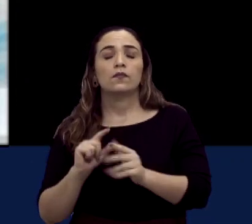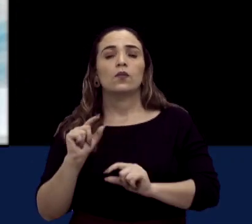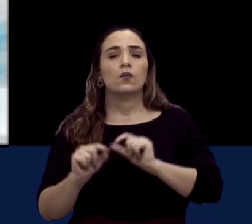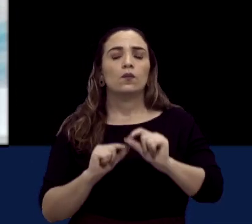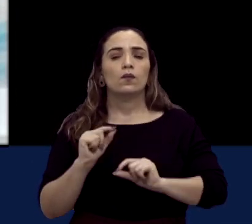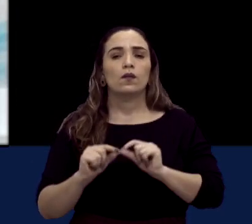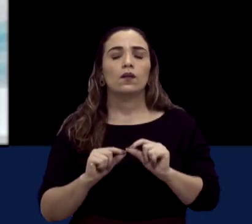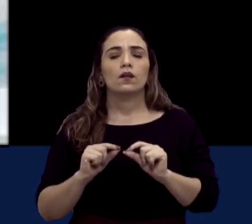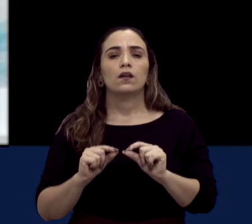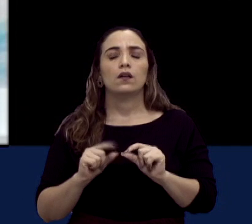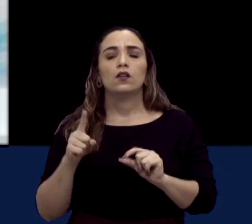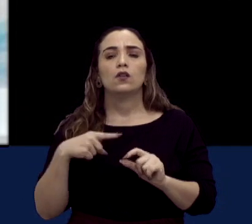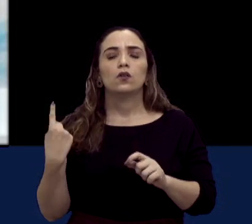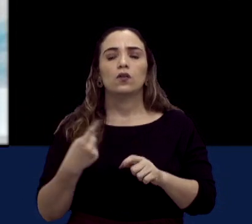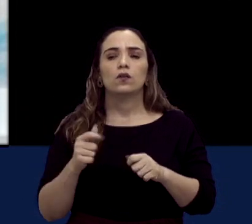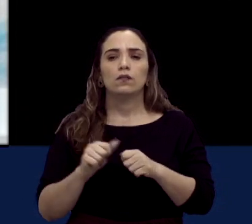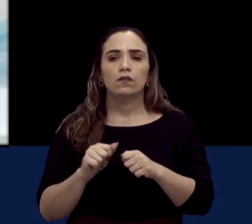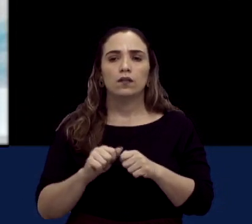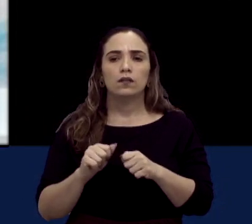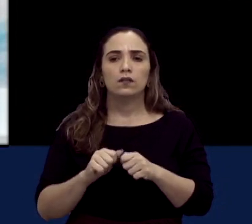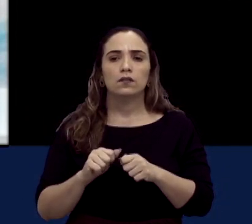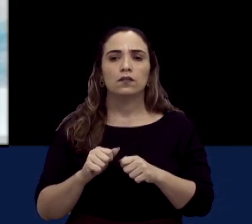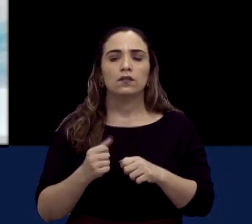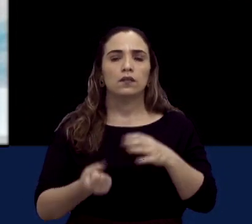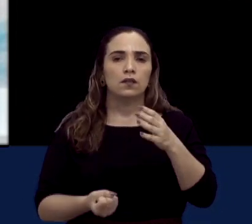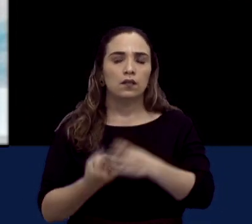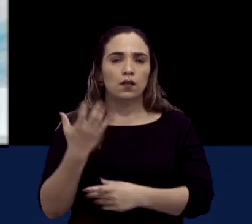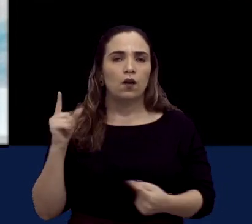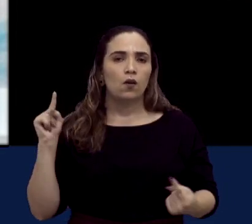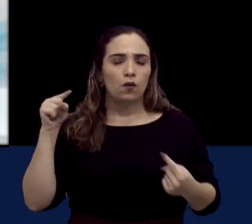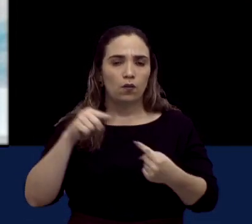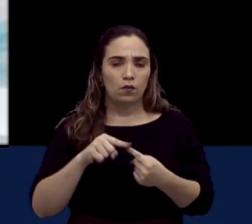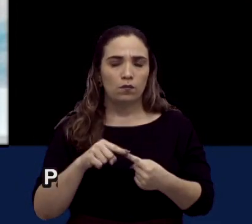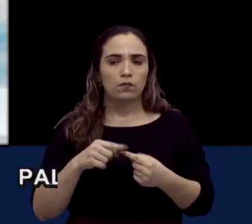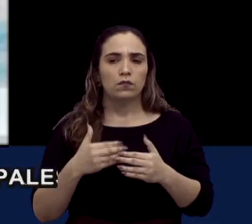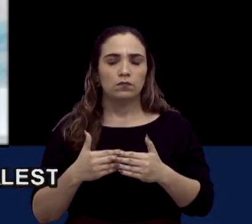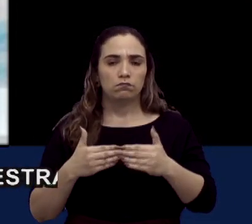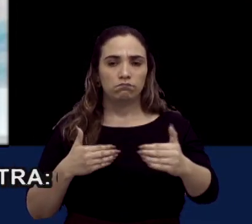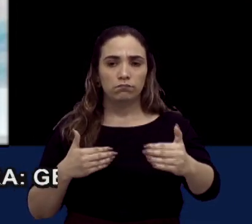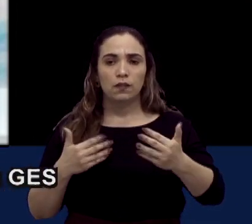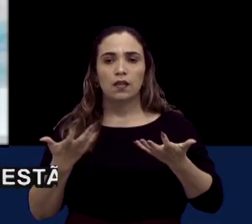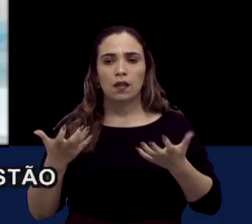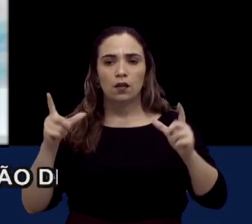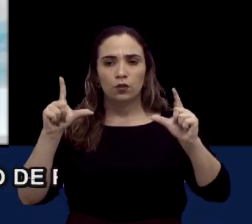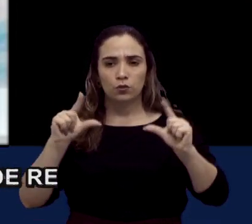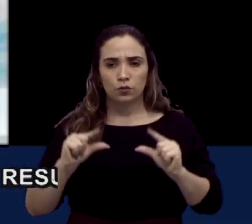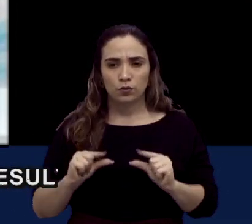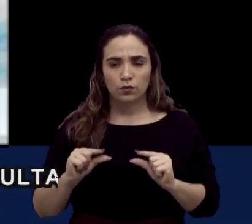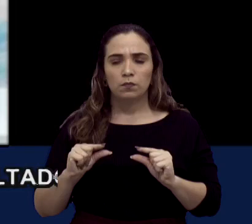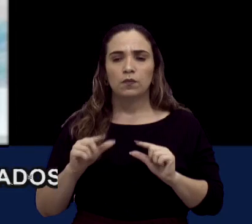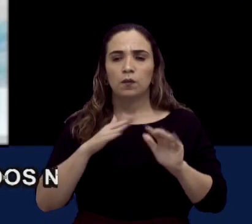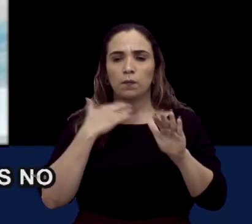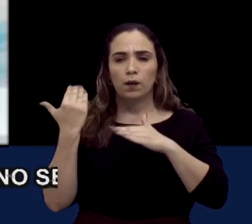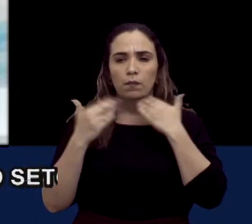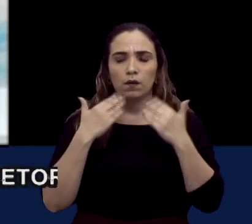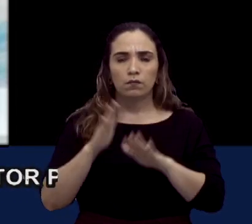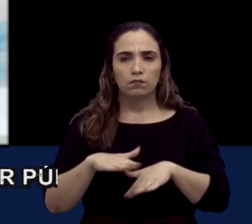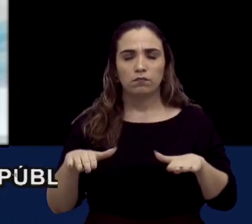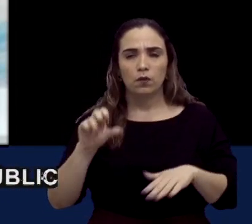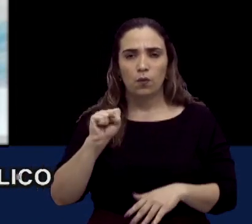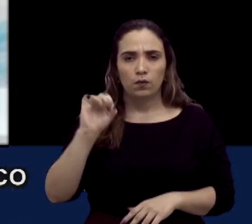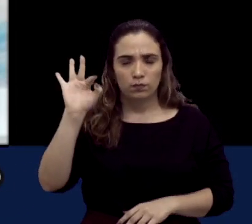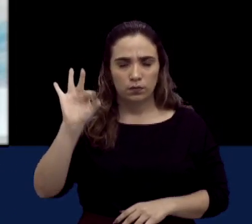gente fazia? Estabelecia uma meta de reduzir a mortalidade infantil do município para